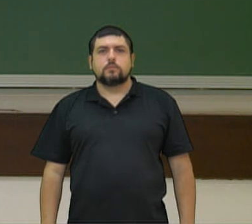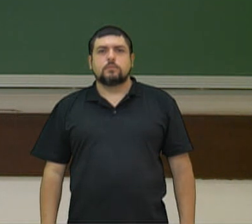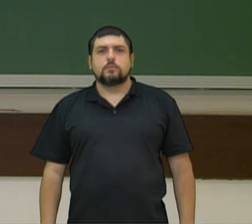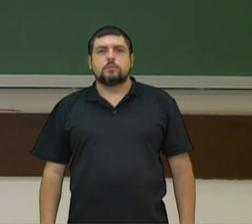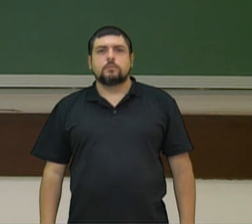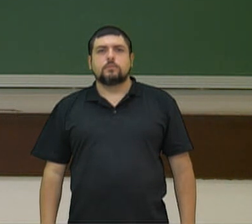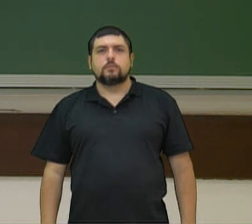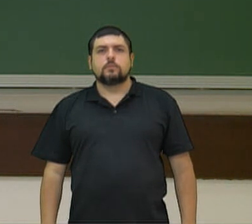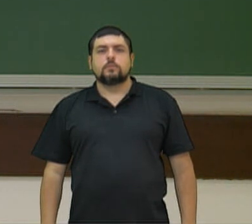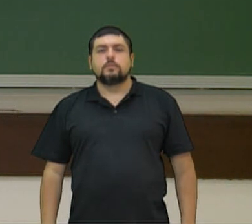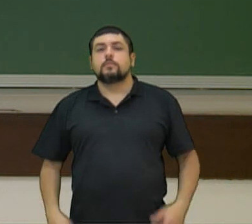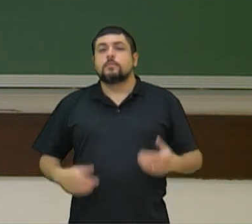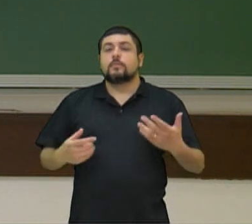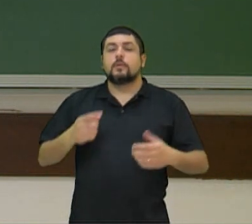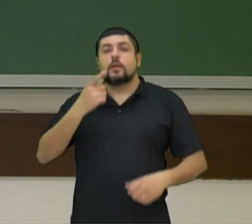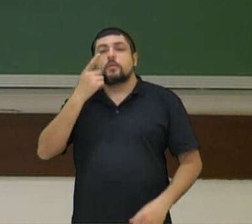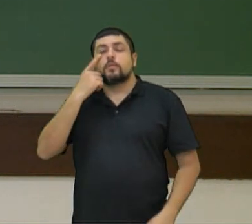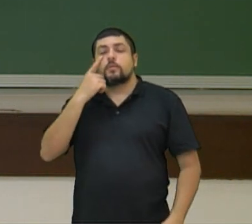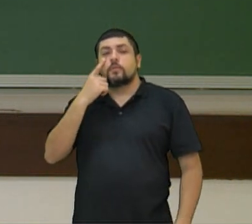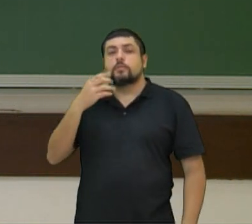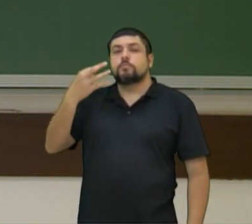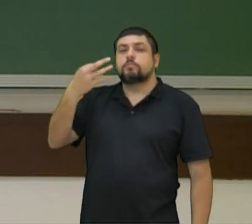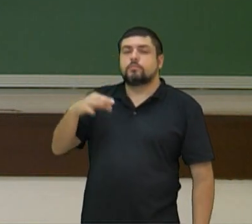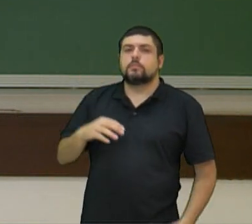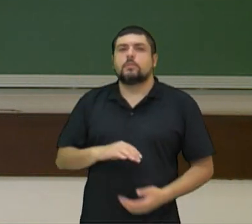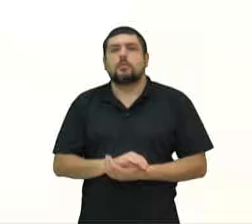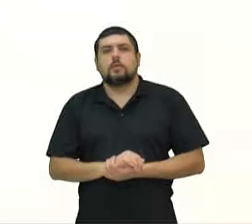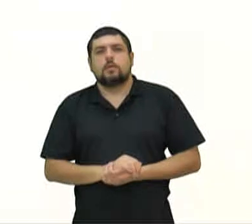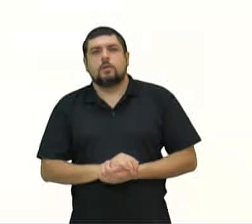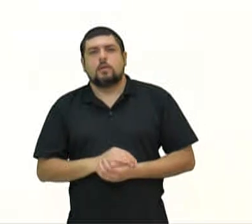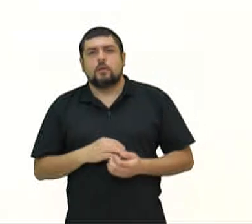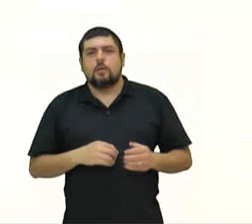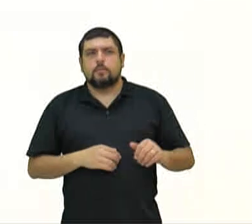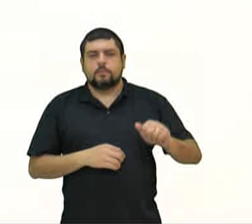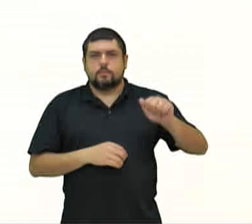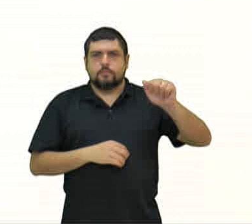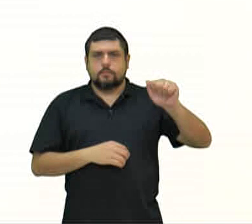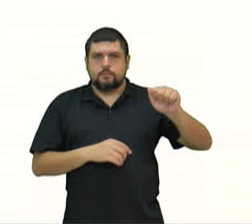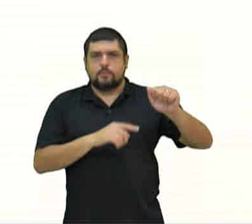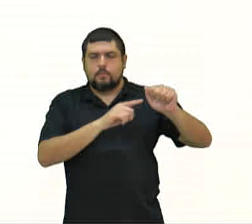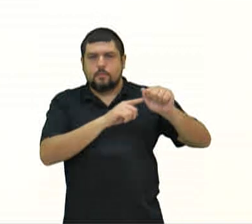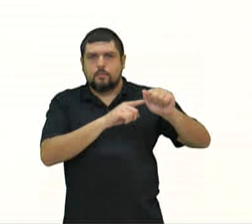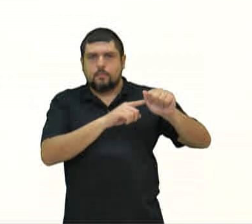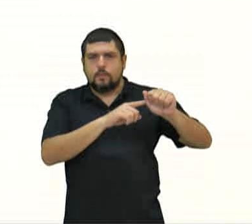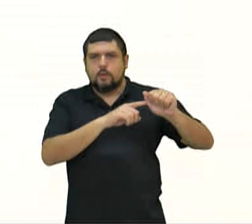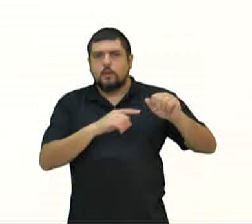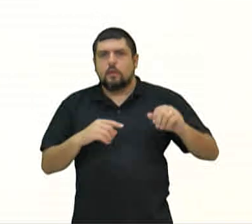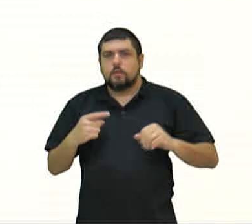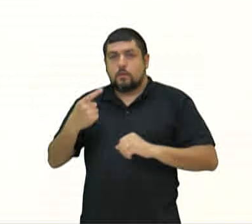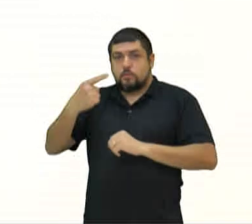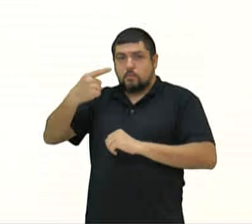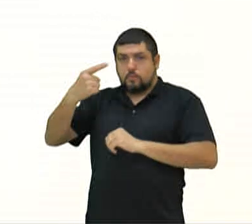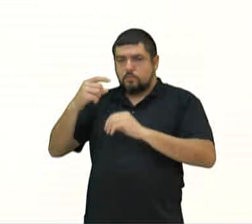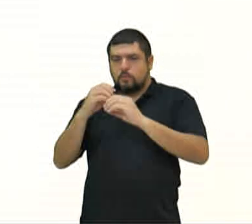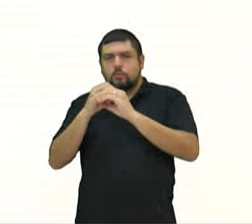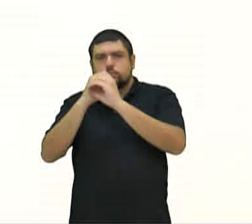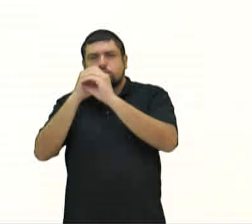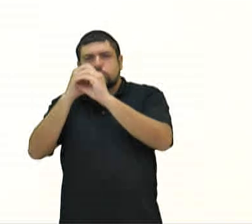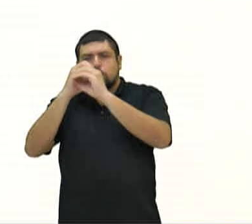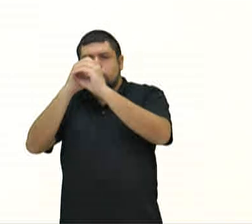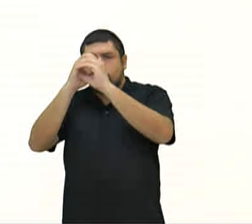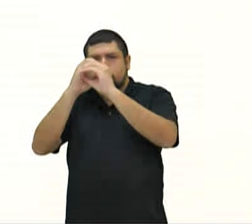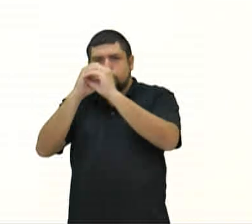Vamos lá então, vamos ver se vocês acertaram. Letra A. Cada espermatócito primário, ao sofrer a primeira divisão